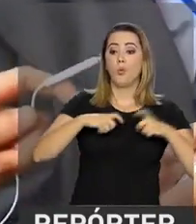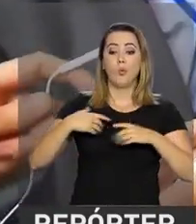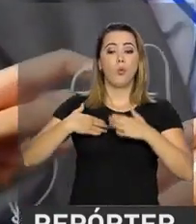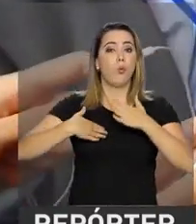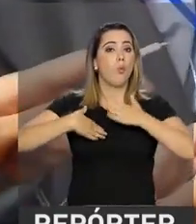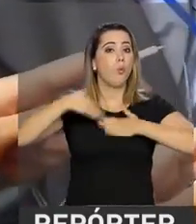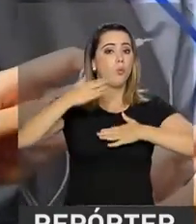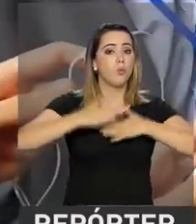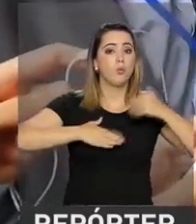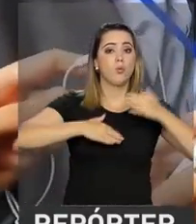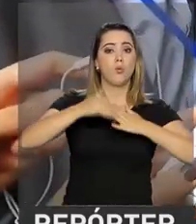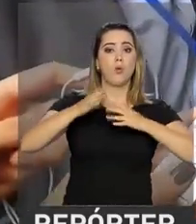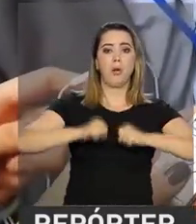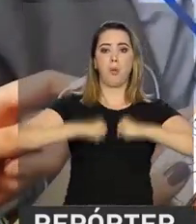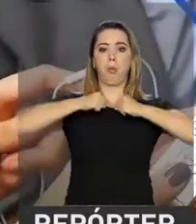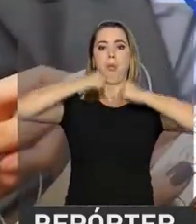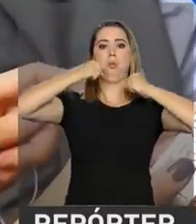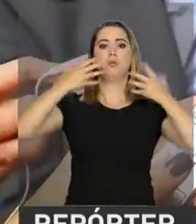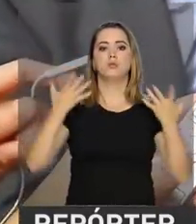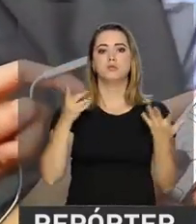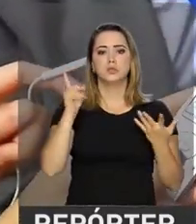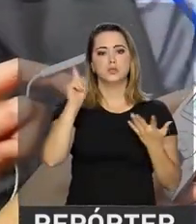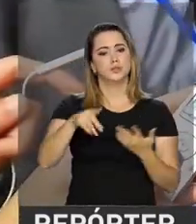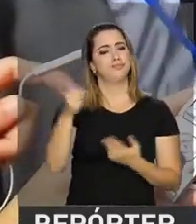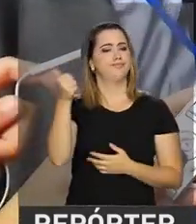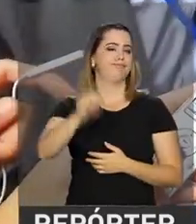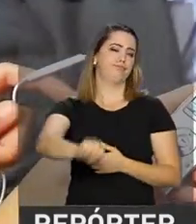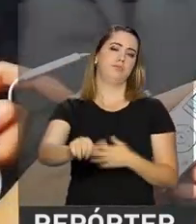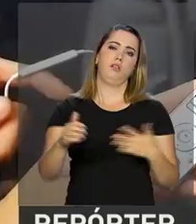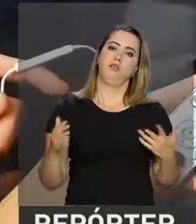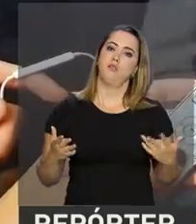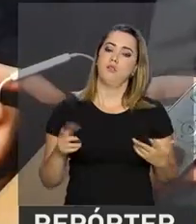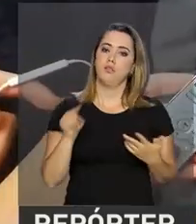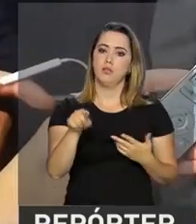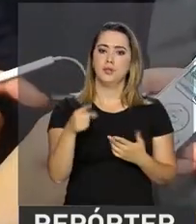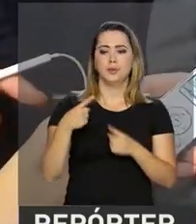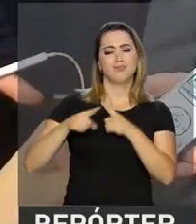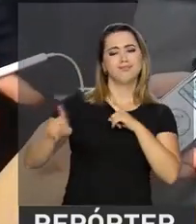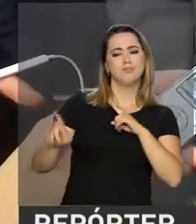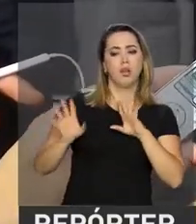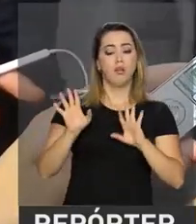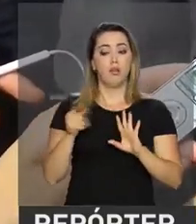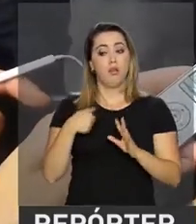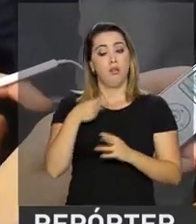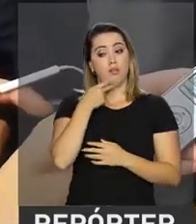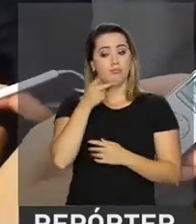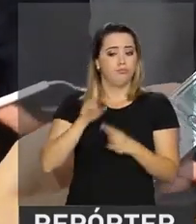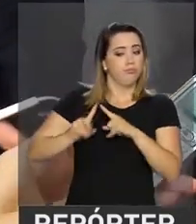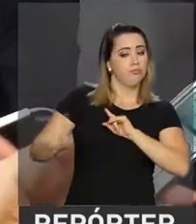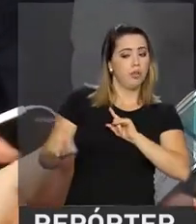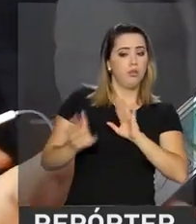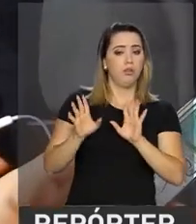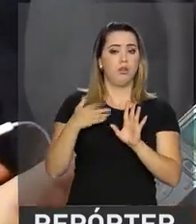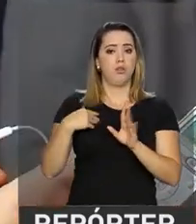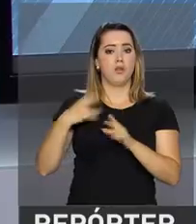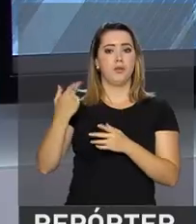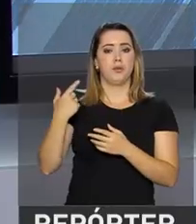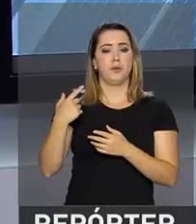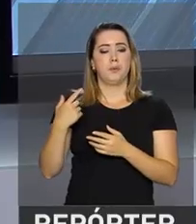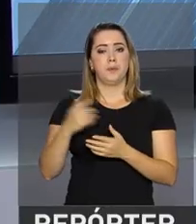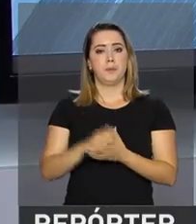qualquer exacerbação é desagradável, é condenável. E foi isso que eu condenei. O nacionalismo é um